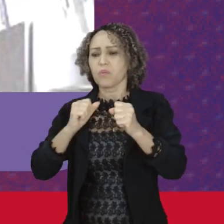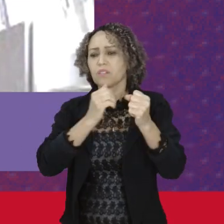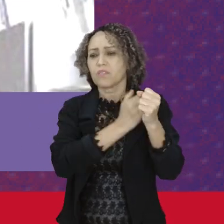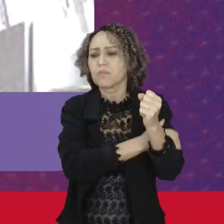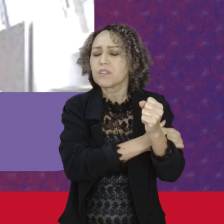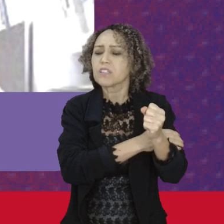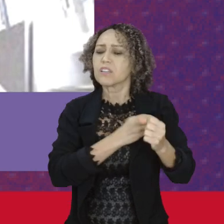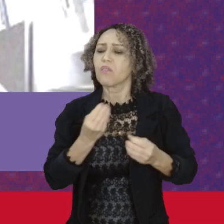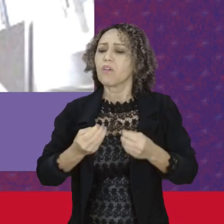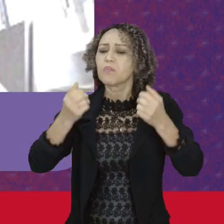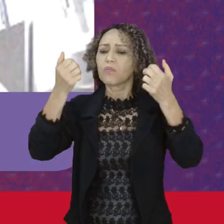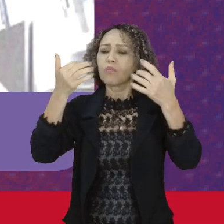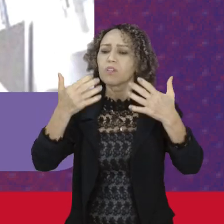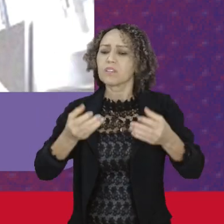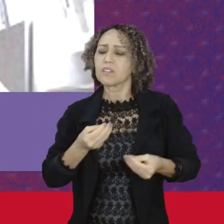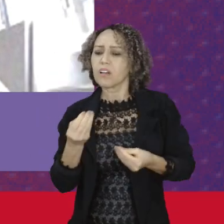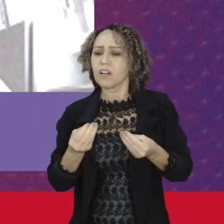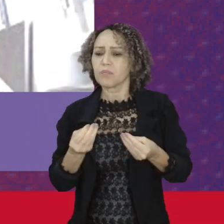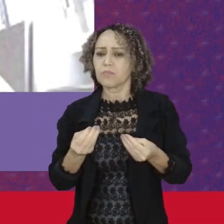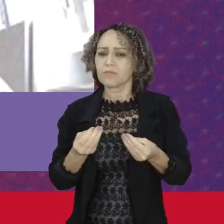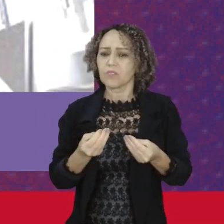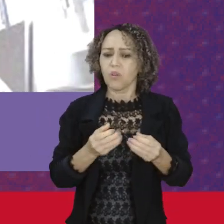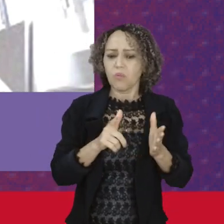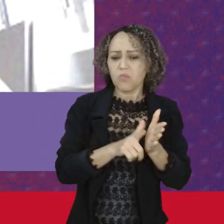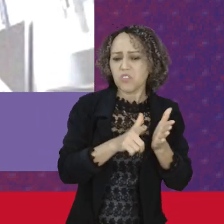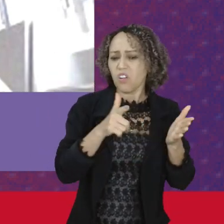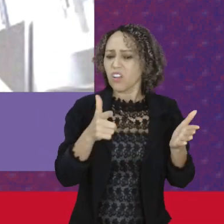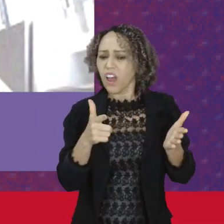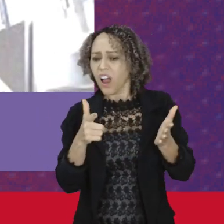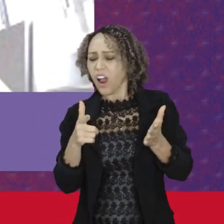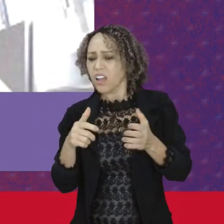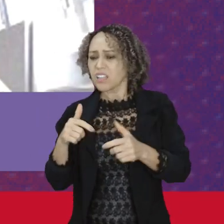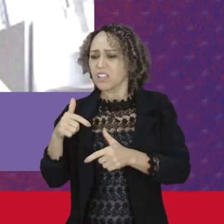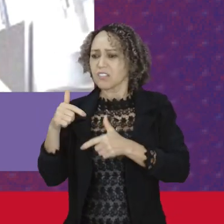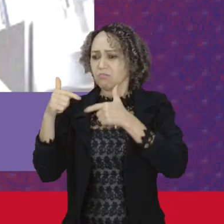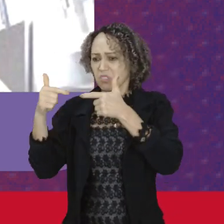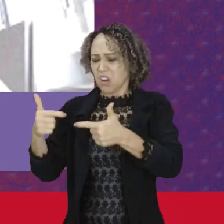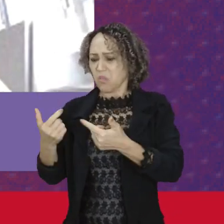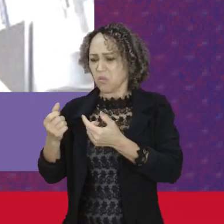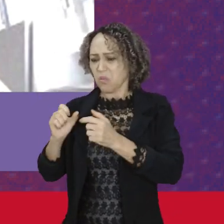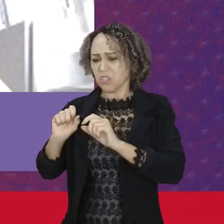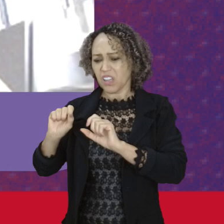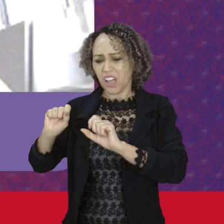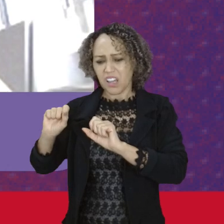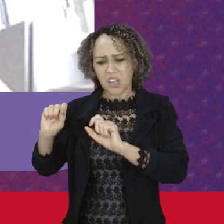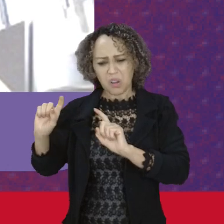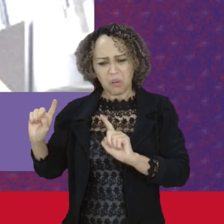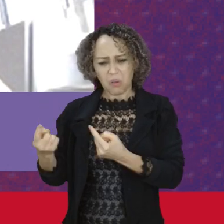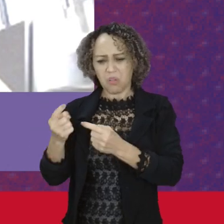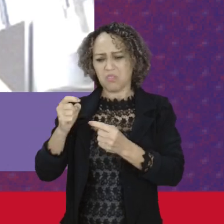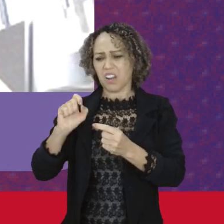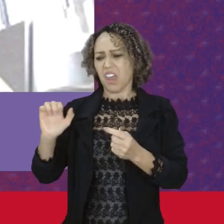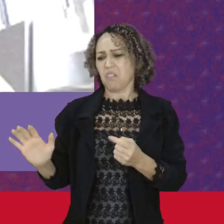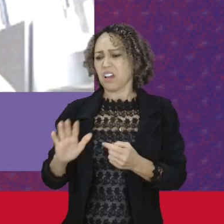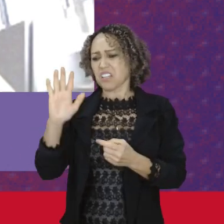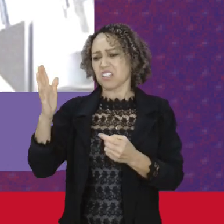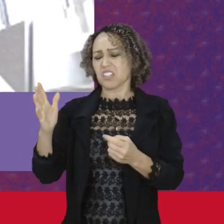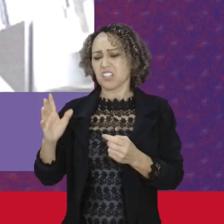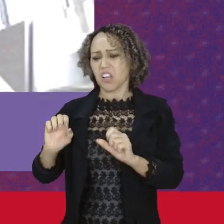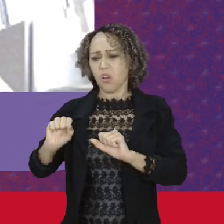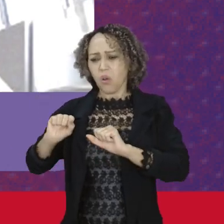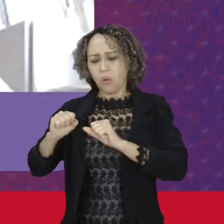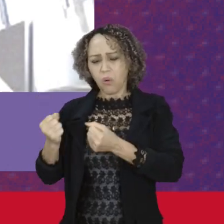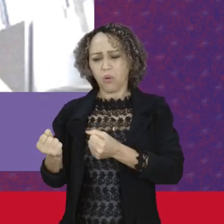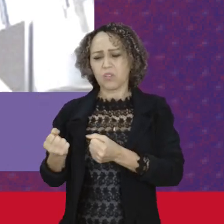trouxe a questão dos jornais e da luta por melhores, contra a carestia, por creches, por condições de vida que